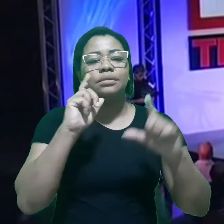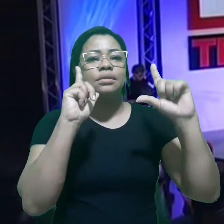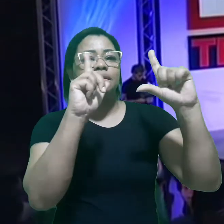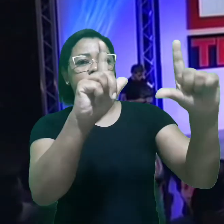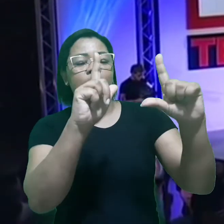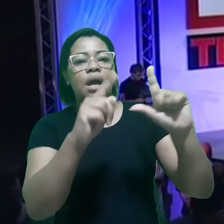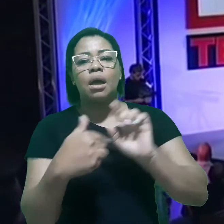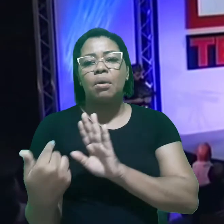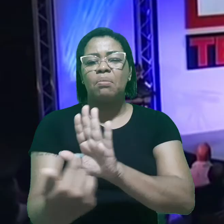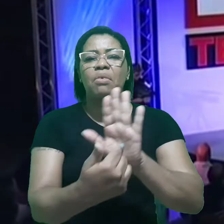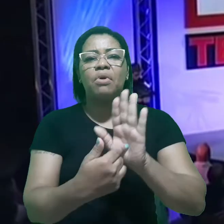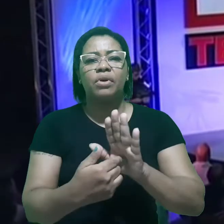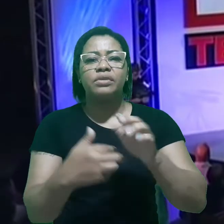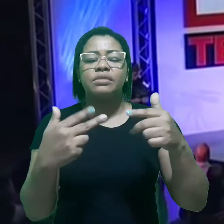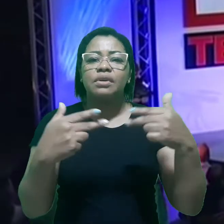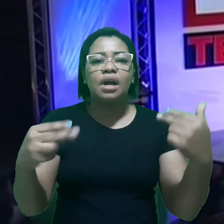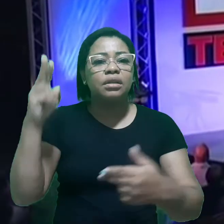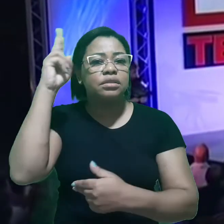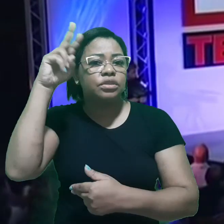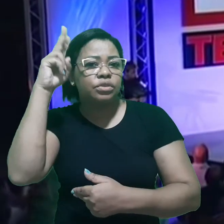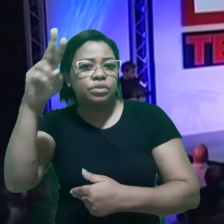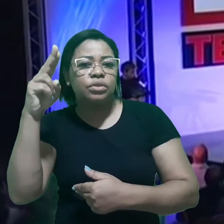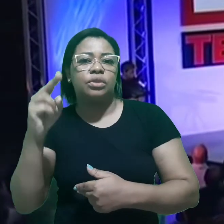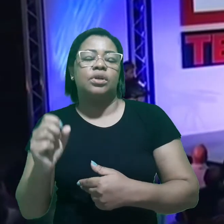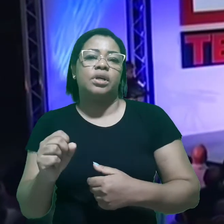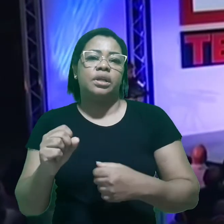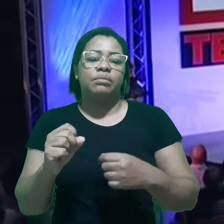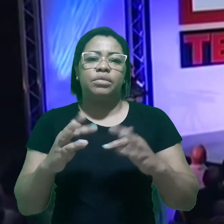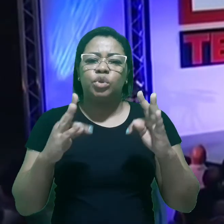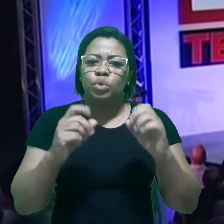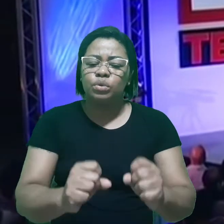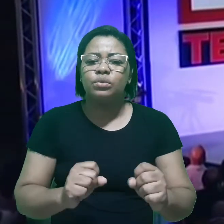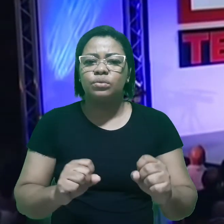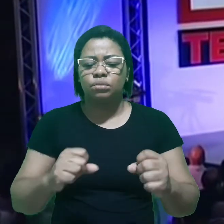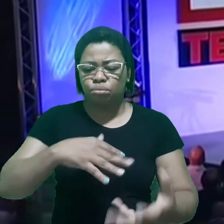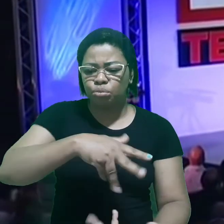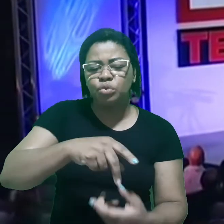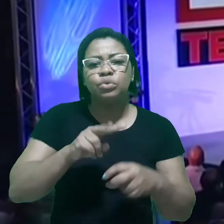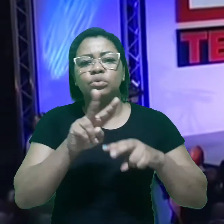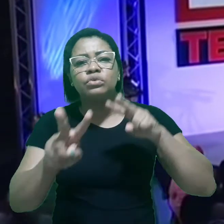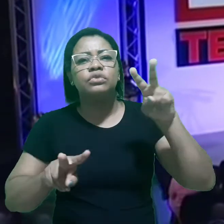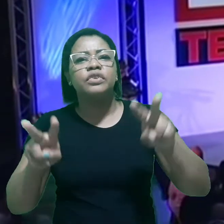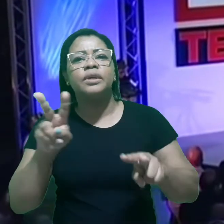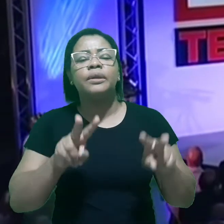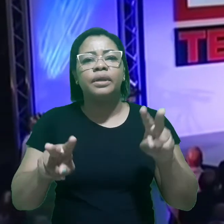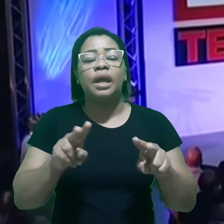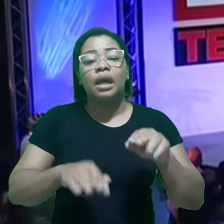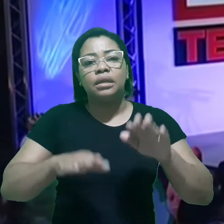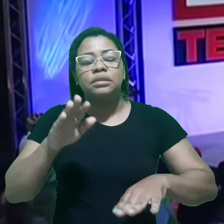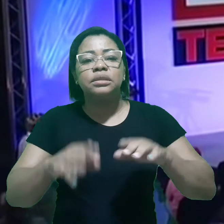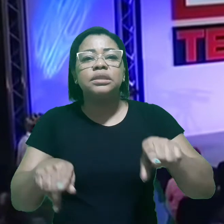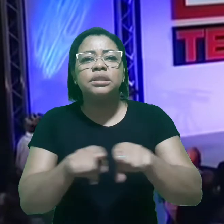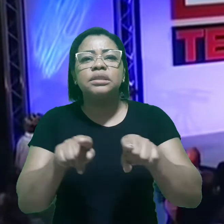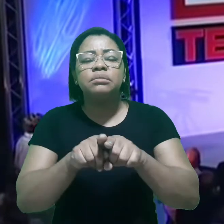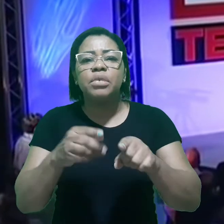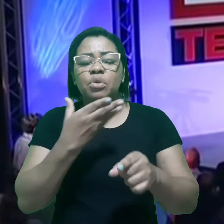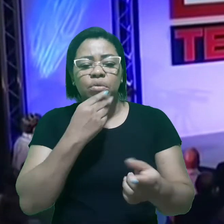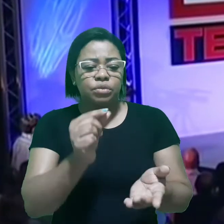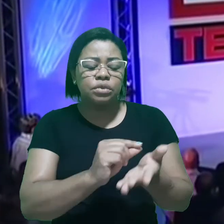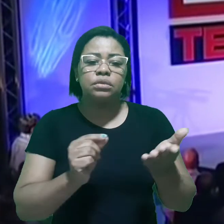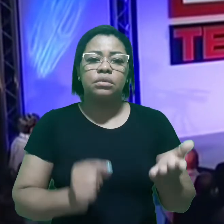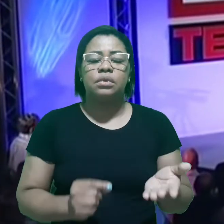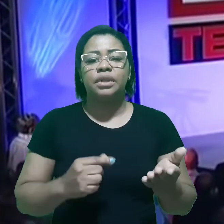o que o escritor nigeriano Chinua Achebe chama um equilíbrio de histórias? E se minha colega de quarto soubesse do meu